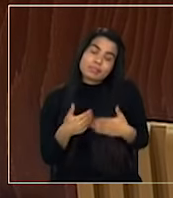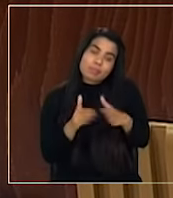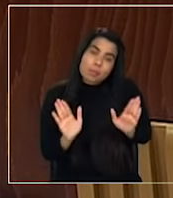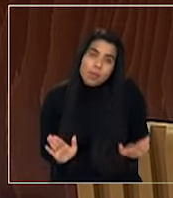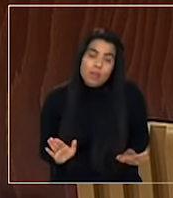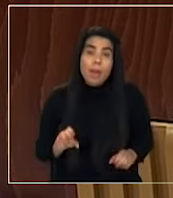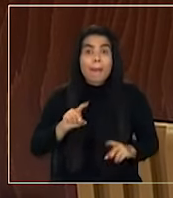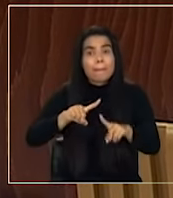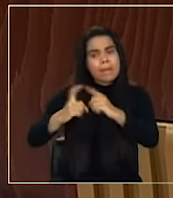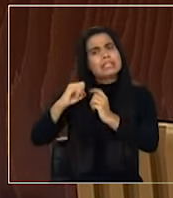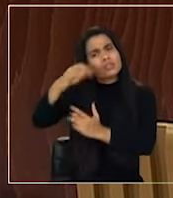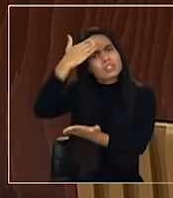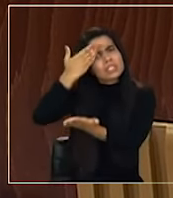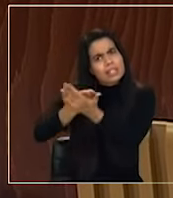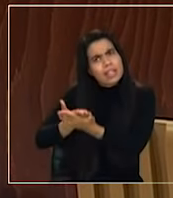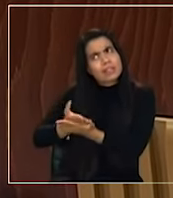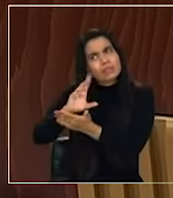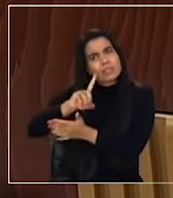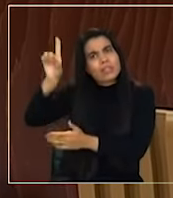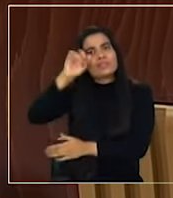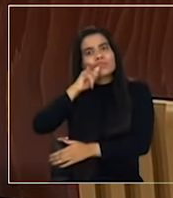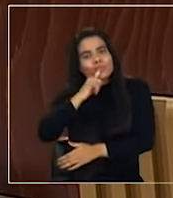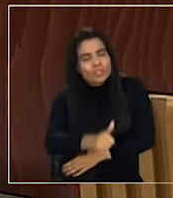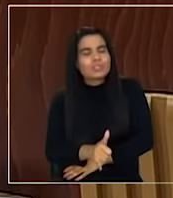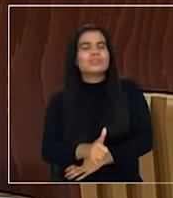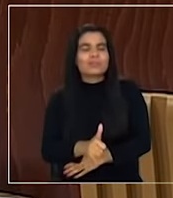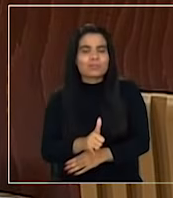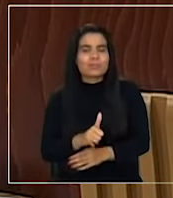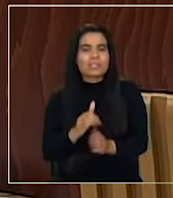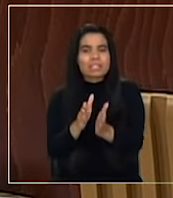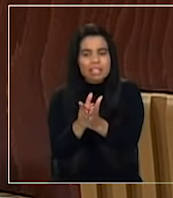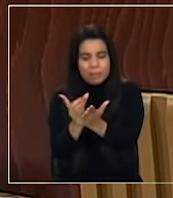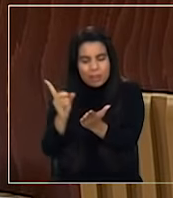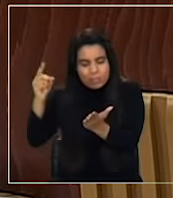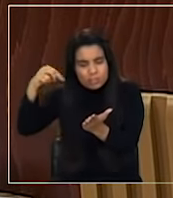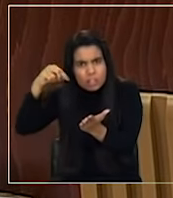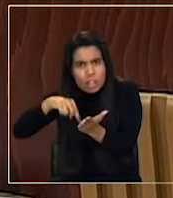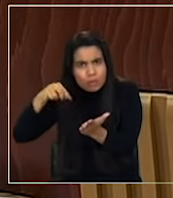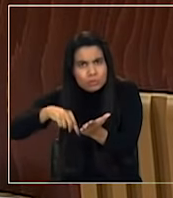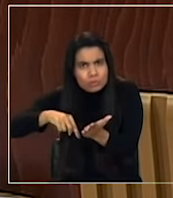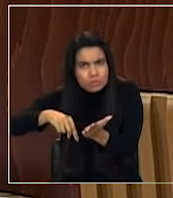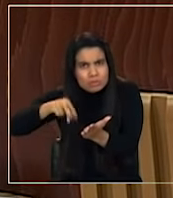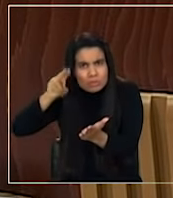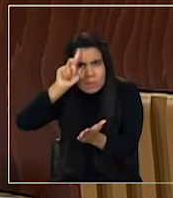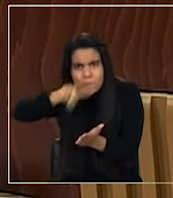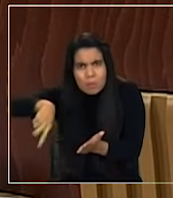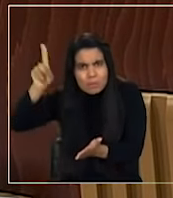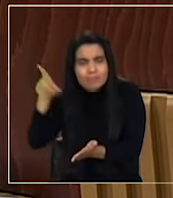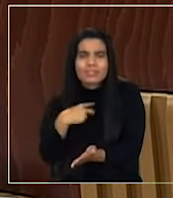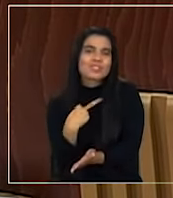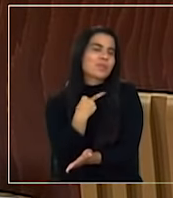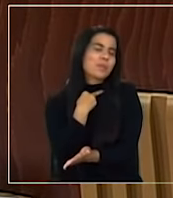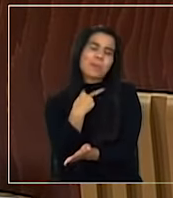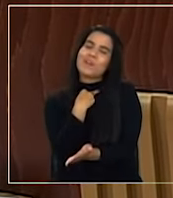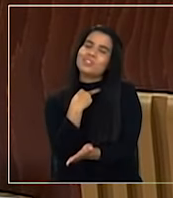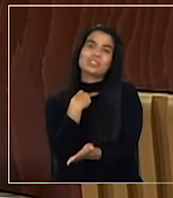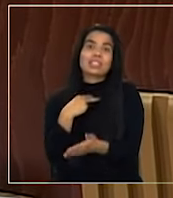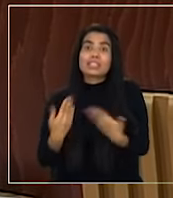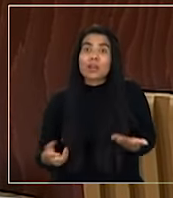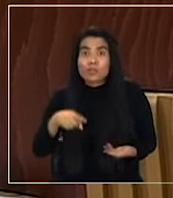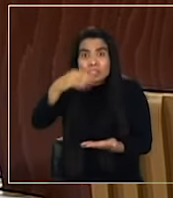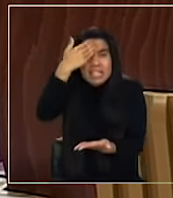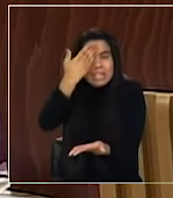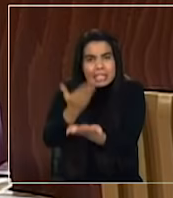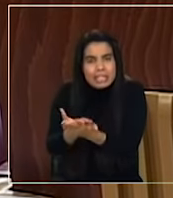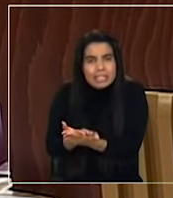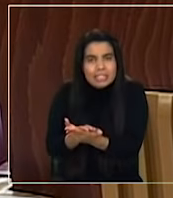nessa palavra que Jesus disse, as escrituras não podem ser anuladas. Então, você crê que acima